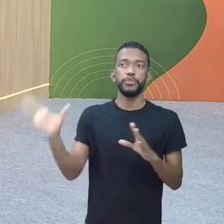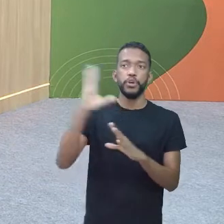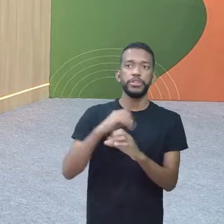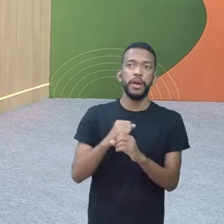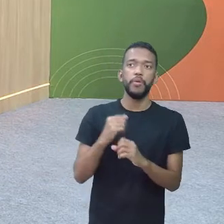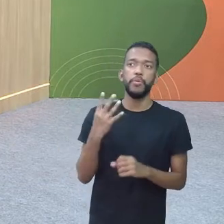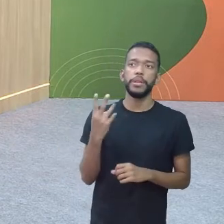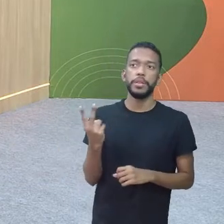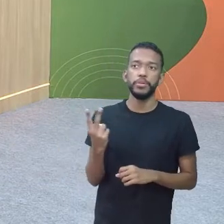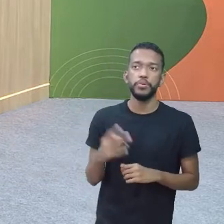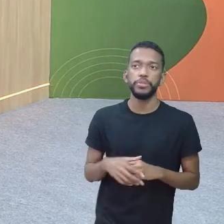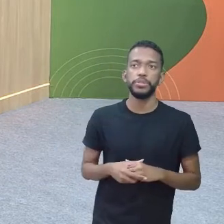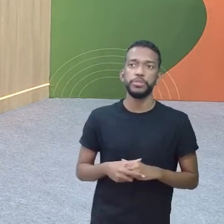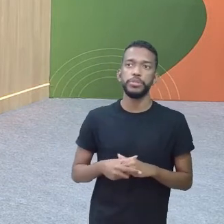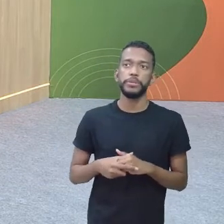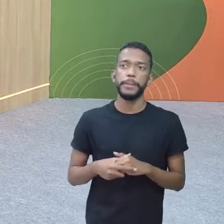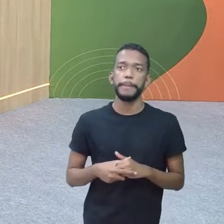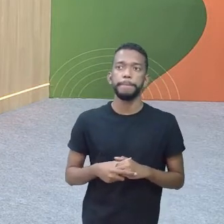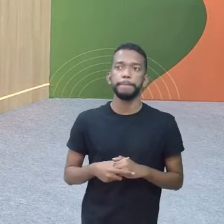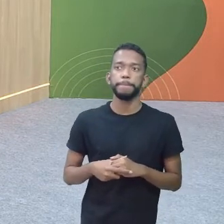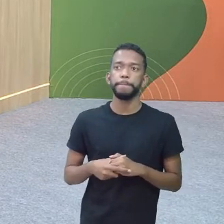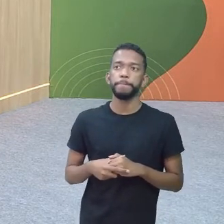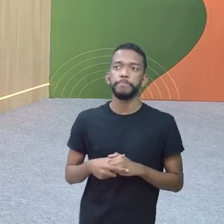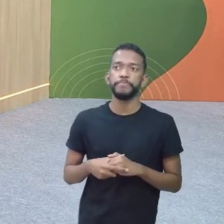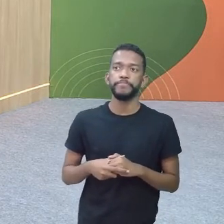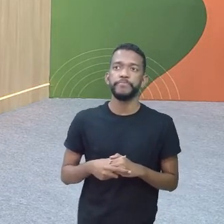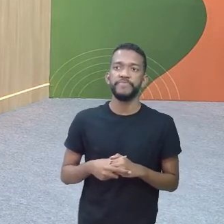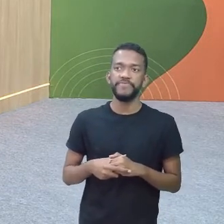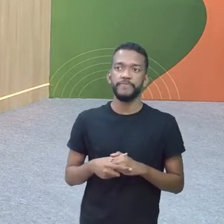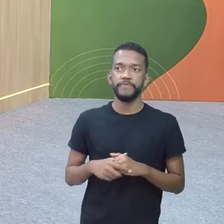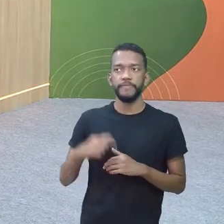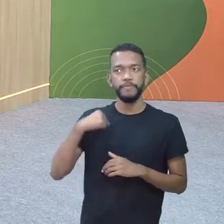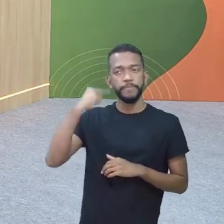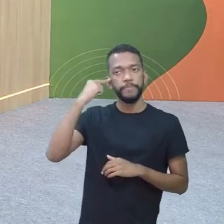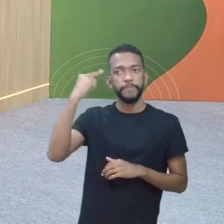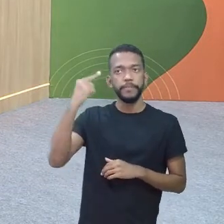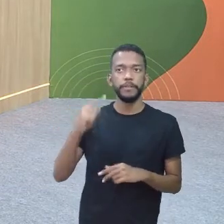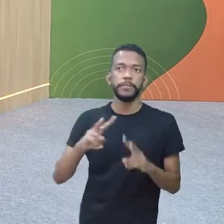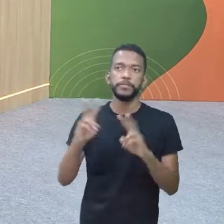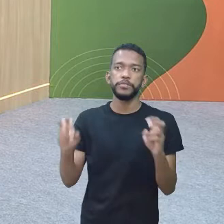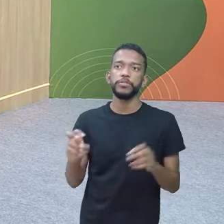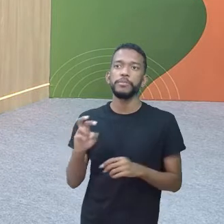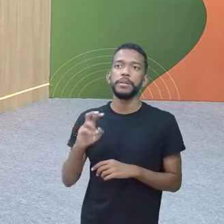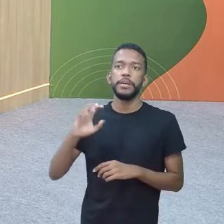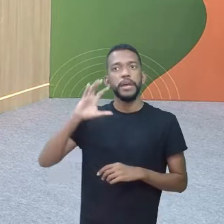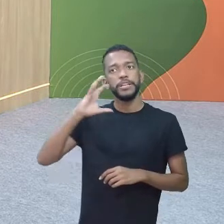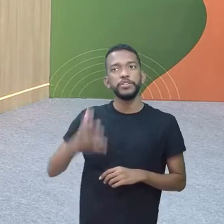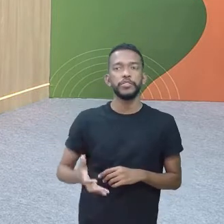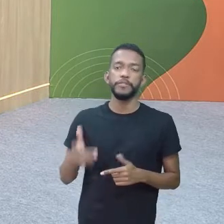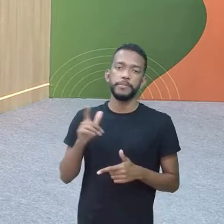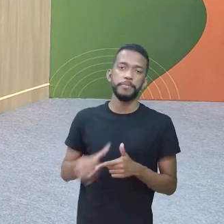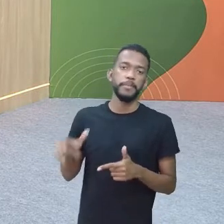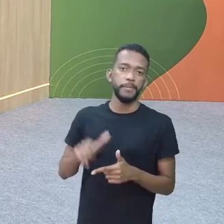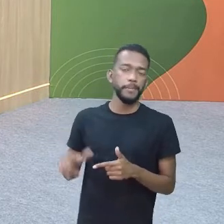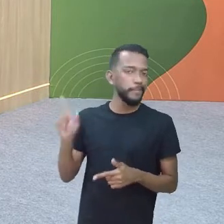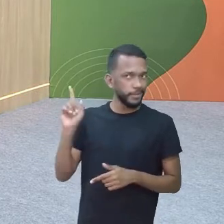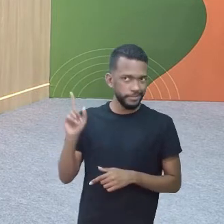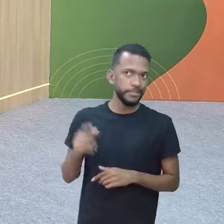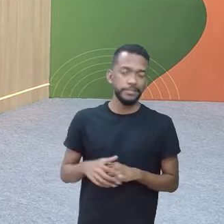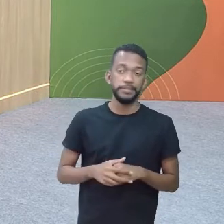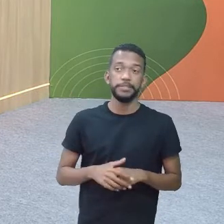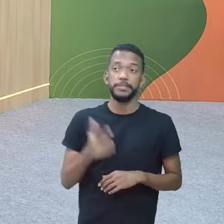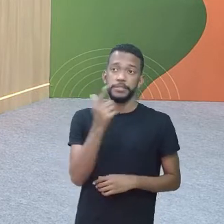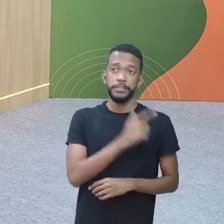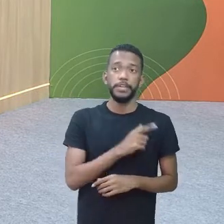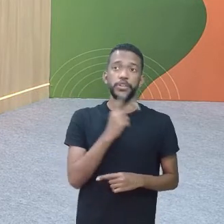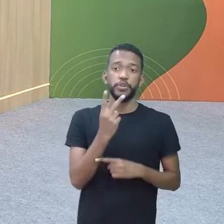disso? Pronto. Aqui é a ideia da gente fazer a resolução dessa pergunta, né? 2/7